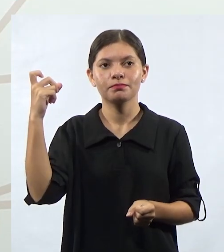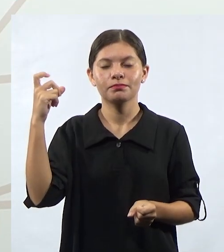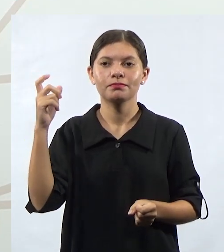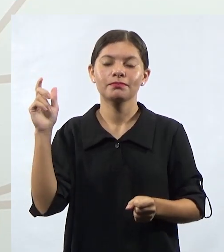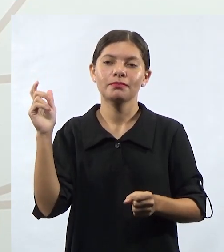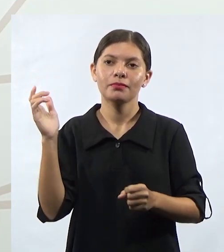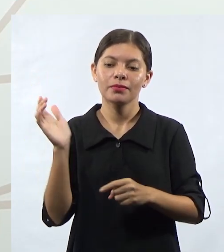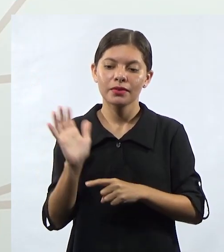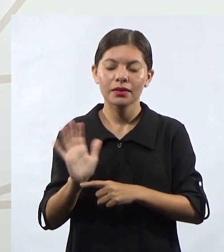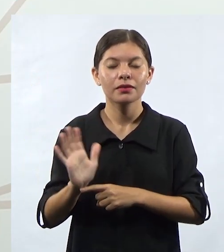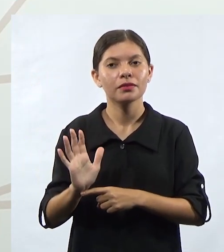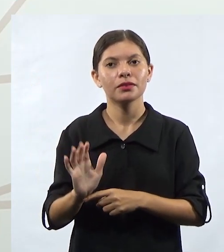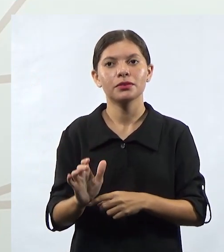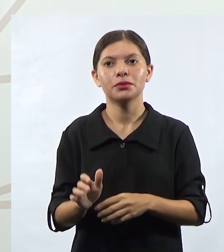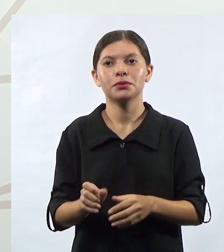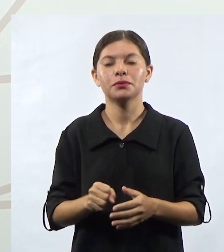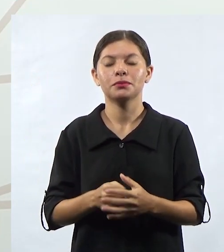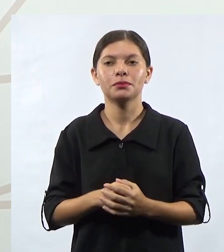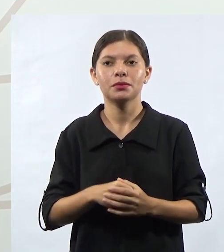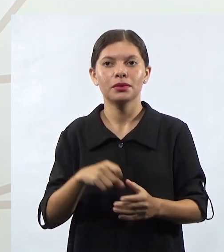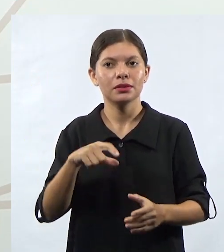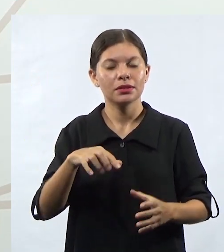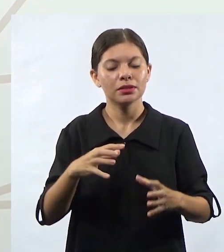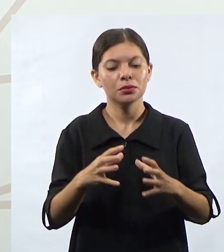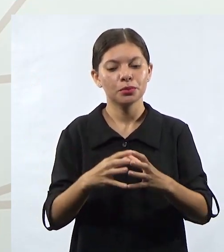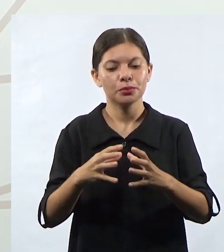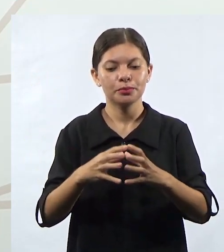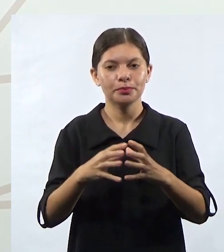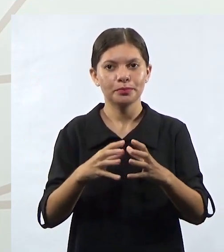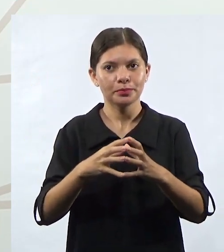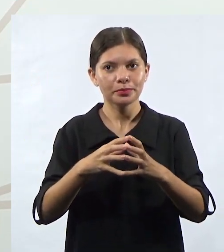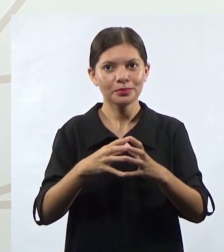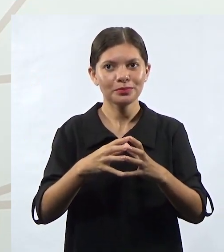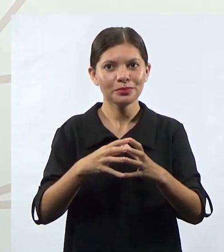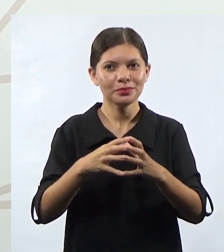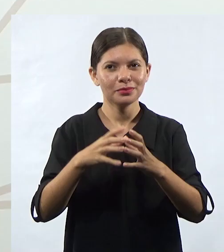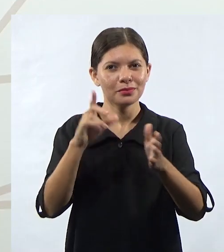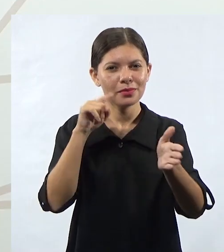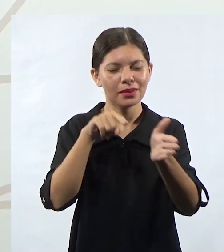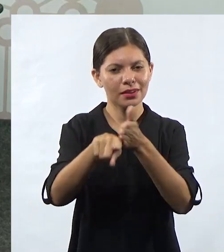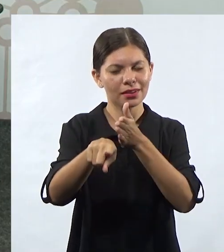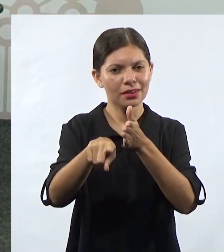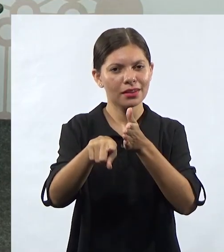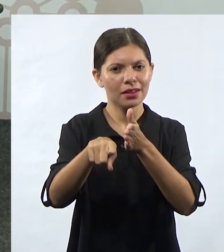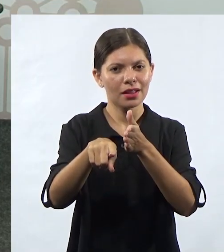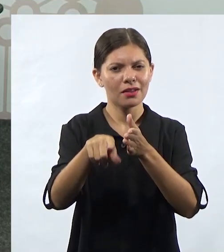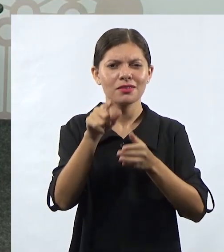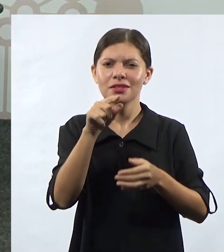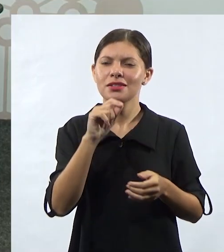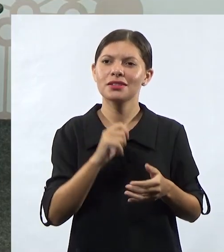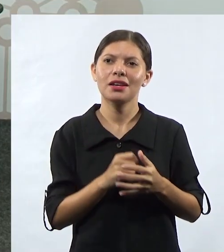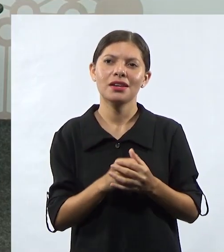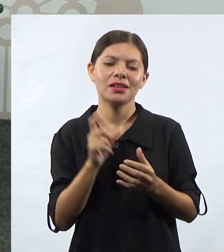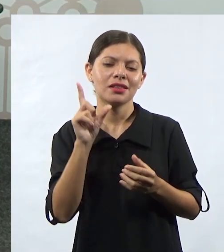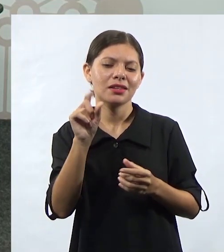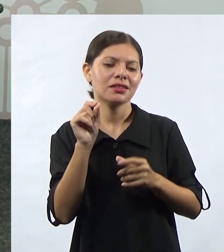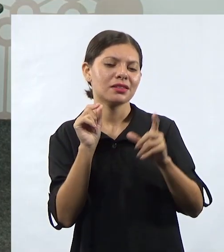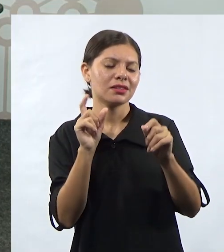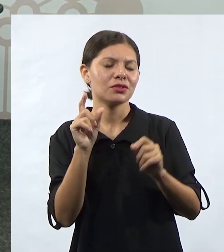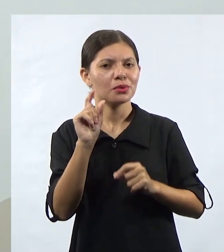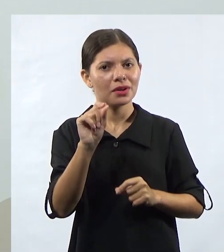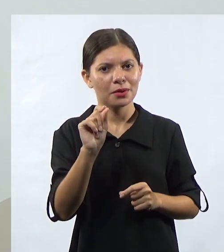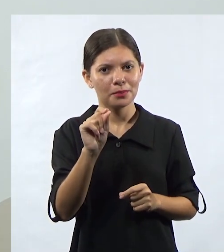né? Áudio e vídeo desse grupo, né? Mas antes de perguntar isso, qual é a sua escolha, professora? WhatsApp